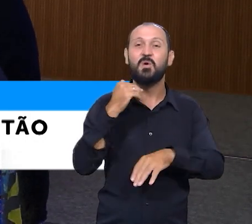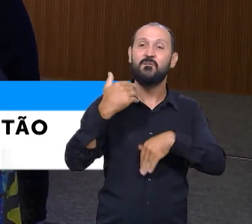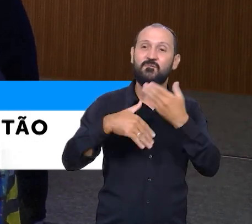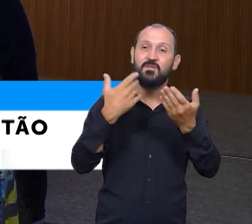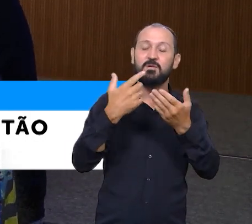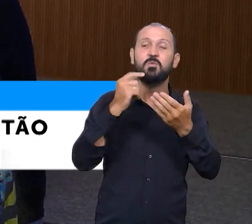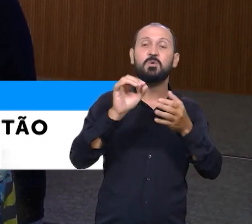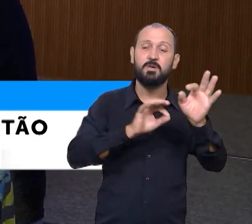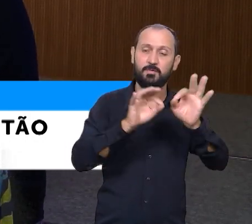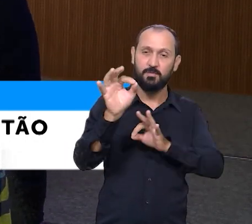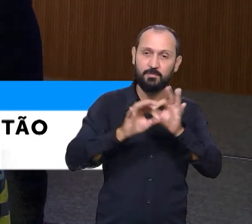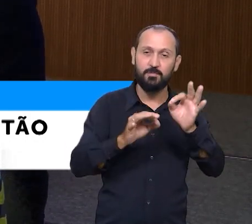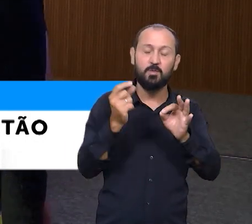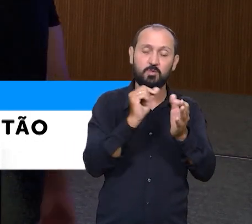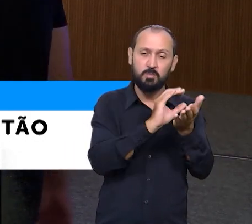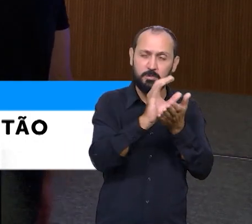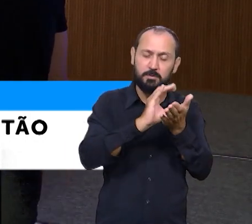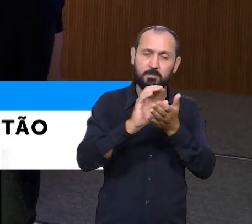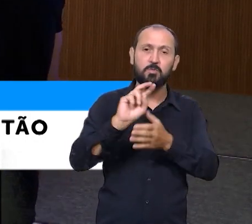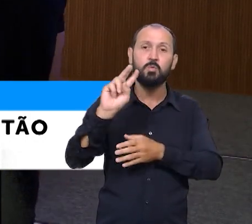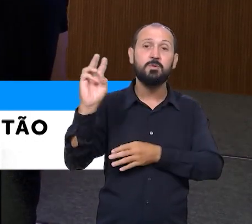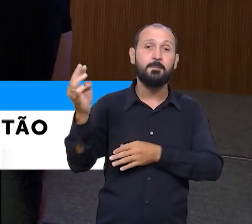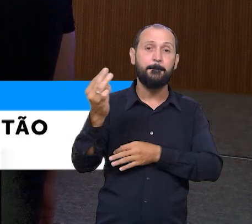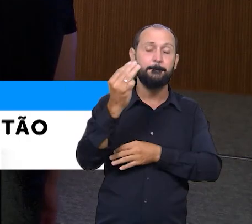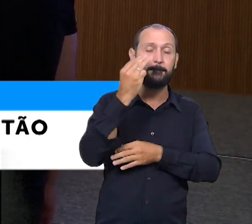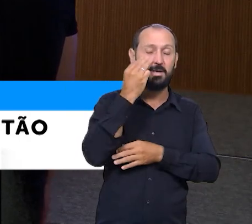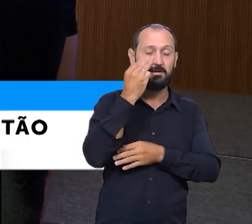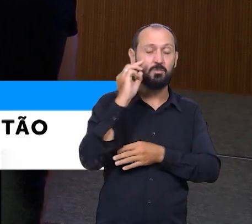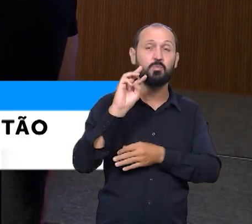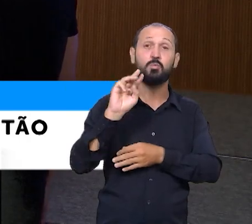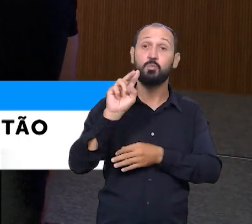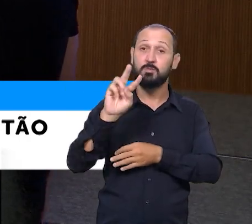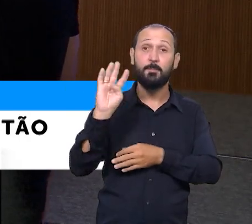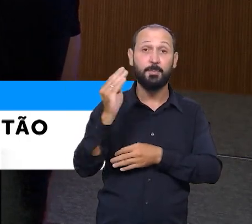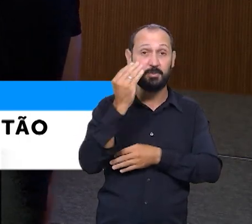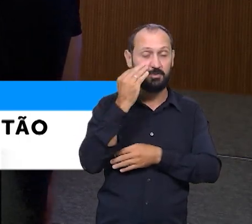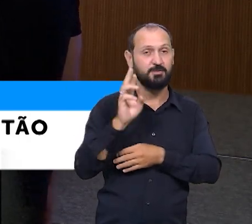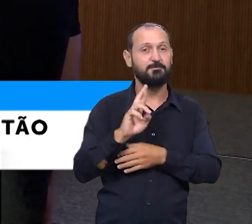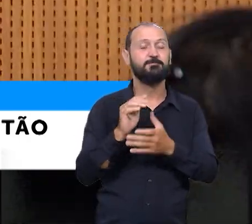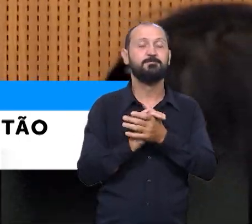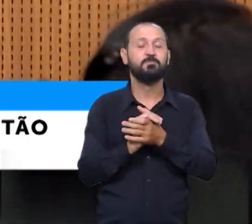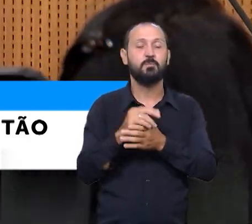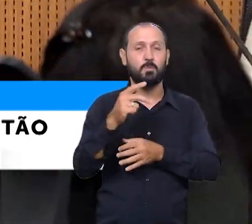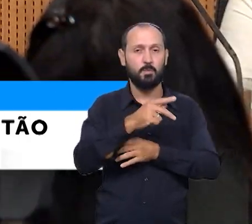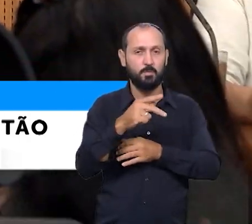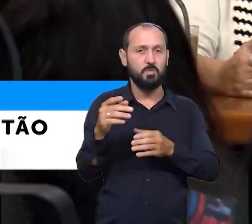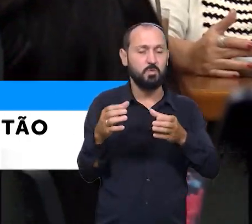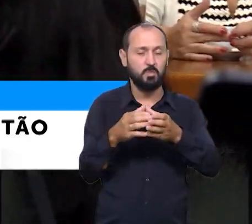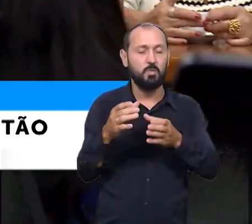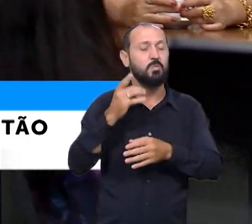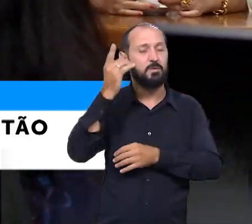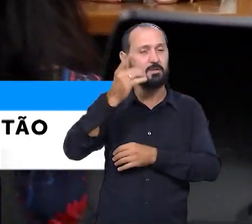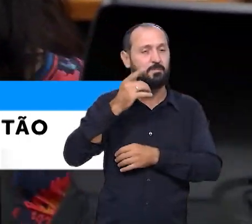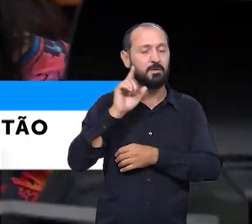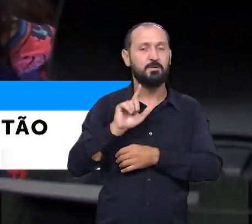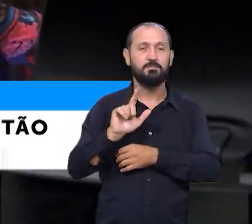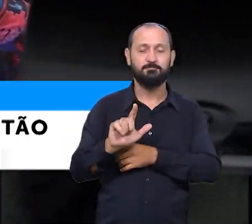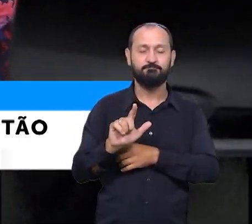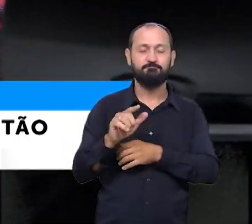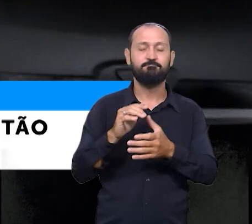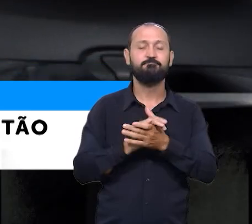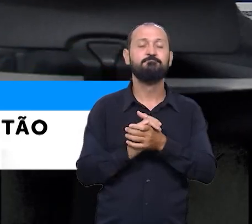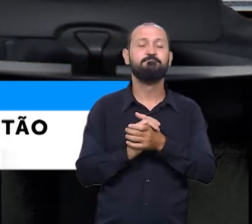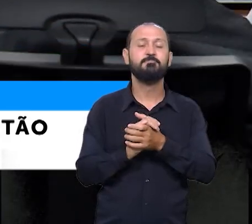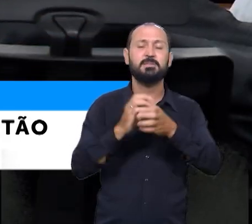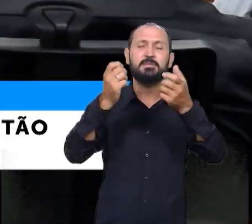aí avançamos, entregamos o que foi planejado, investindo cerca de 2 bilhões de reais. O presidente da comissão, deputado Lucas